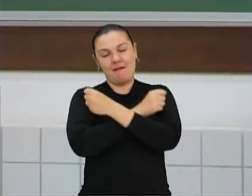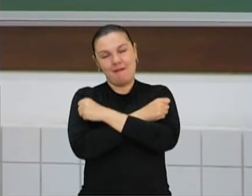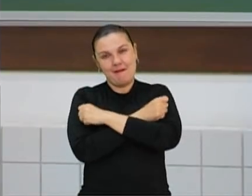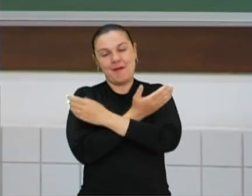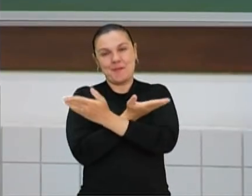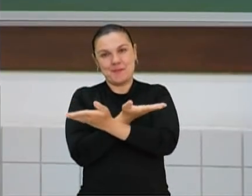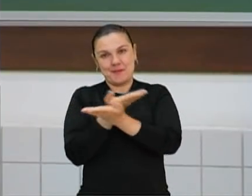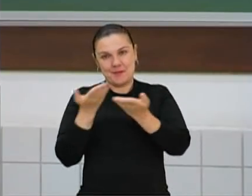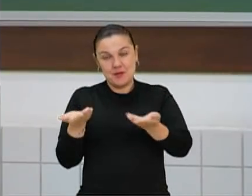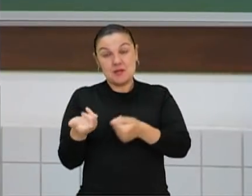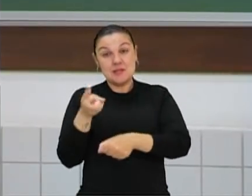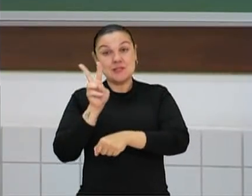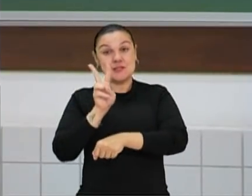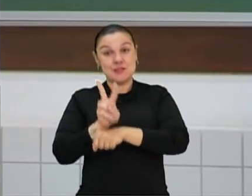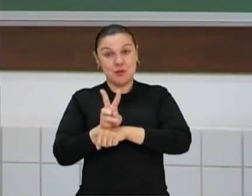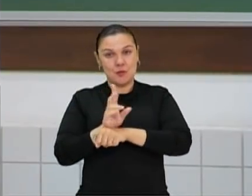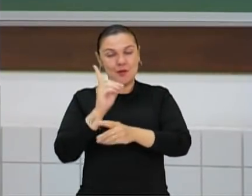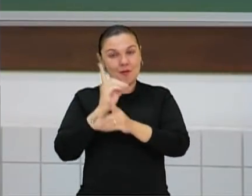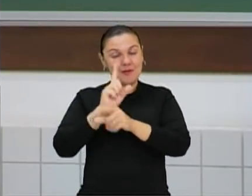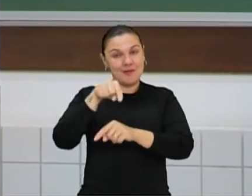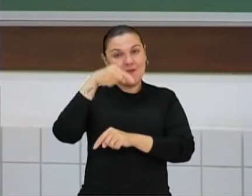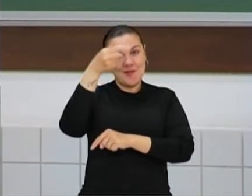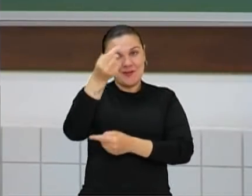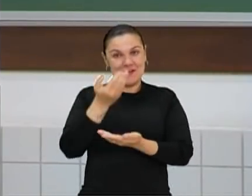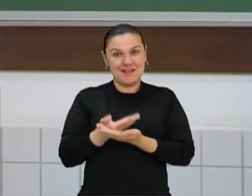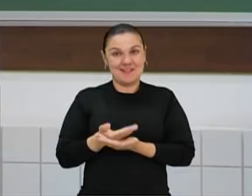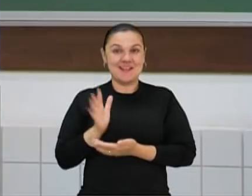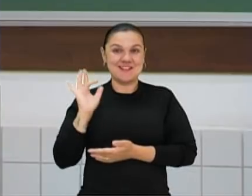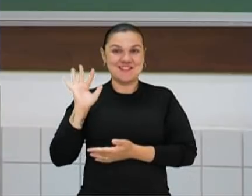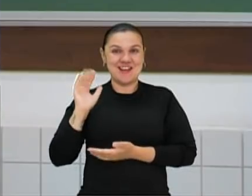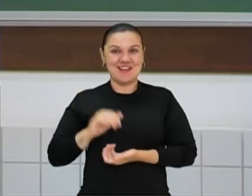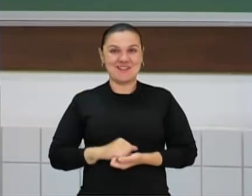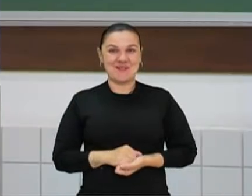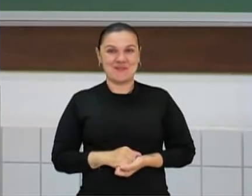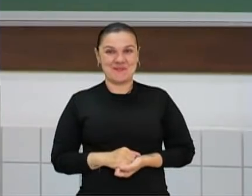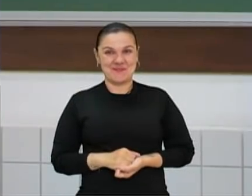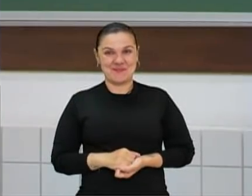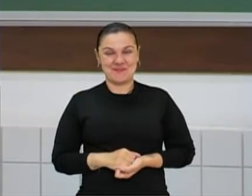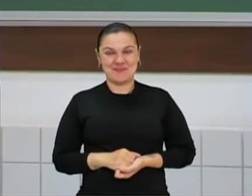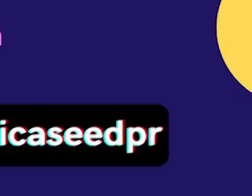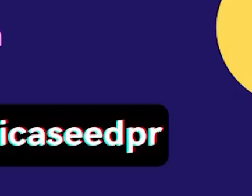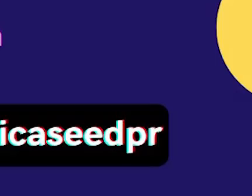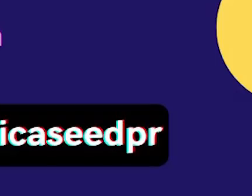Um abraço, se cuidem e nos vemos na nossa próxima aula. Tchau, tchau!